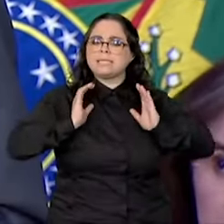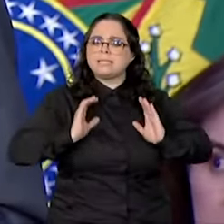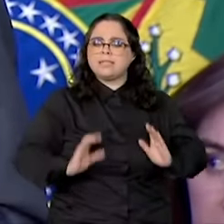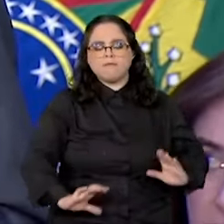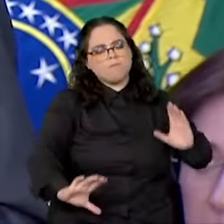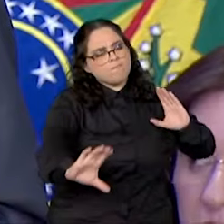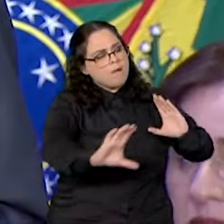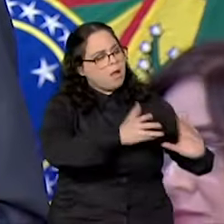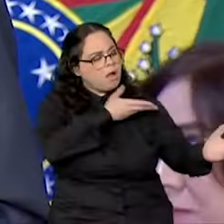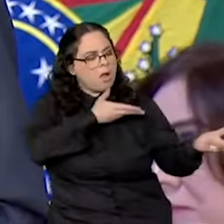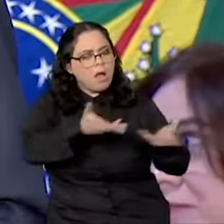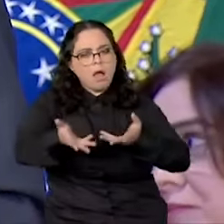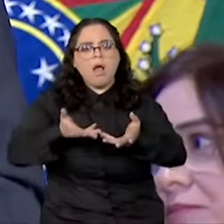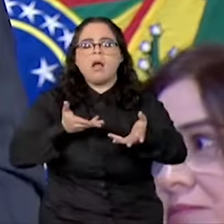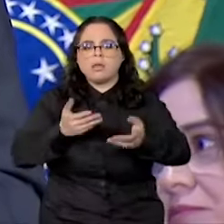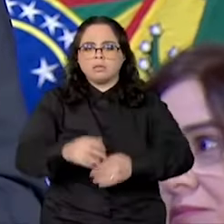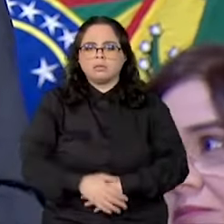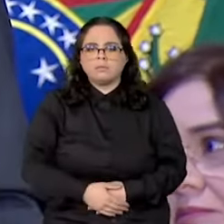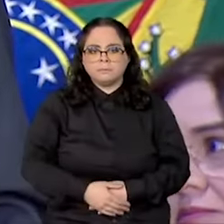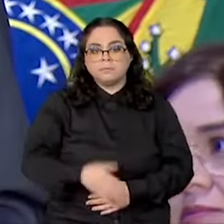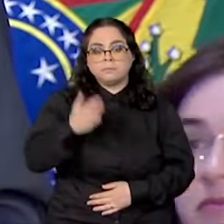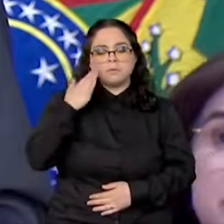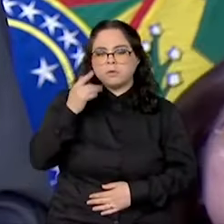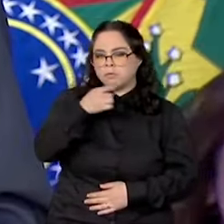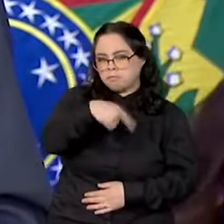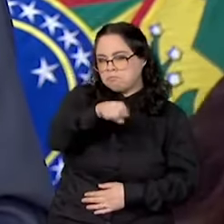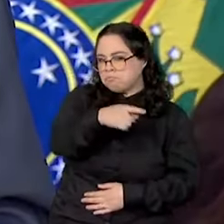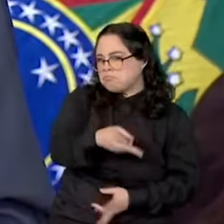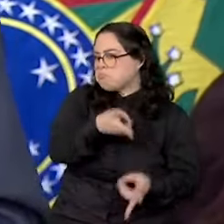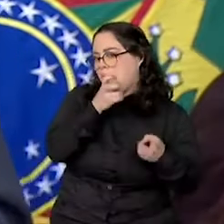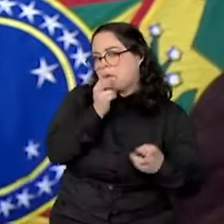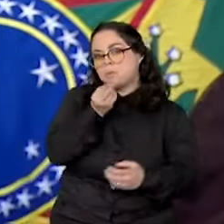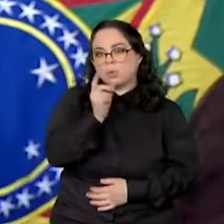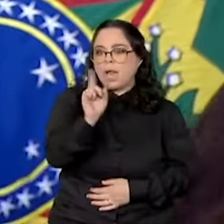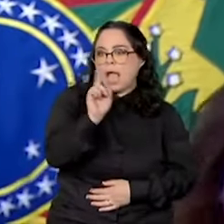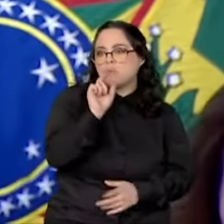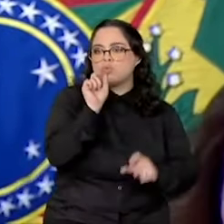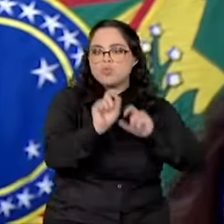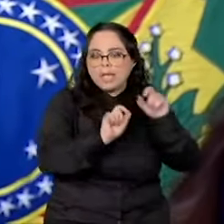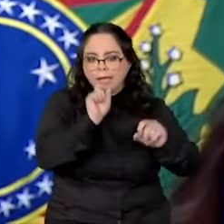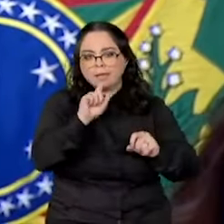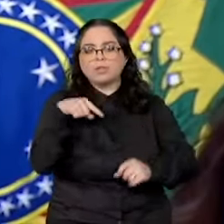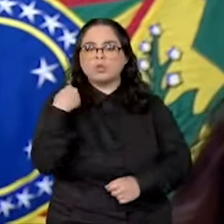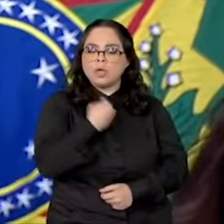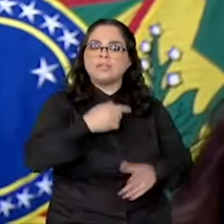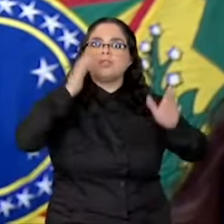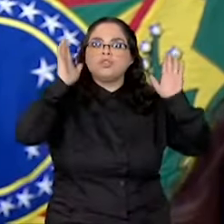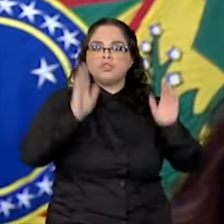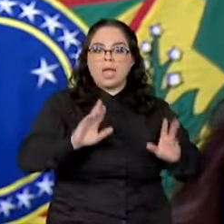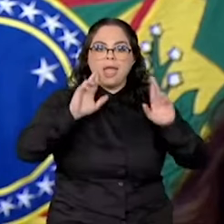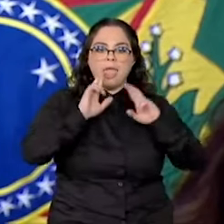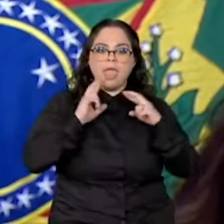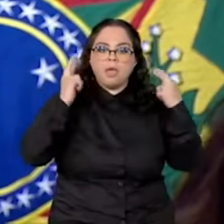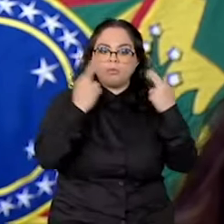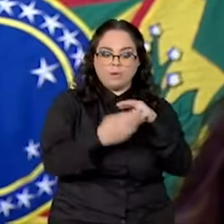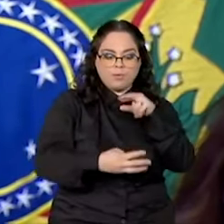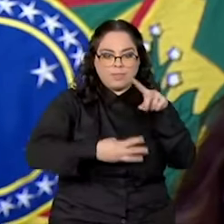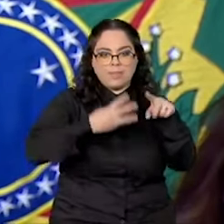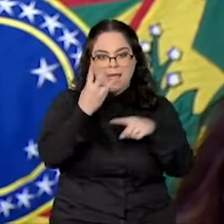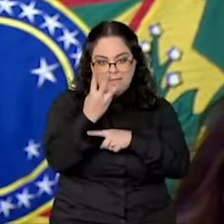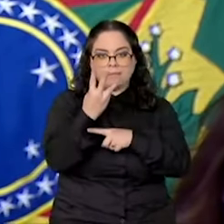civilizado. Não sei se vocês perceberam, nós já fizemos 3 reuniões nesse